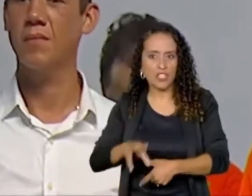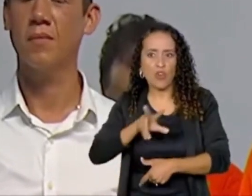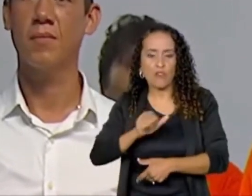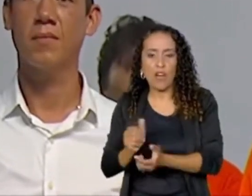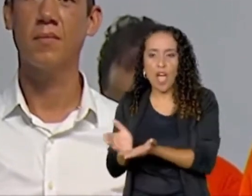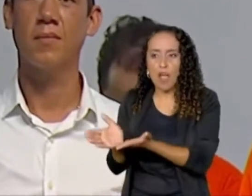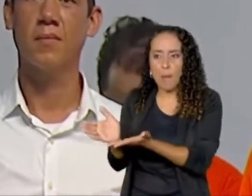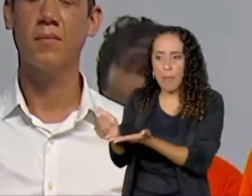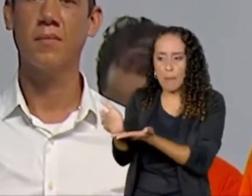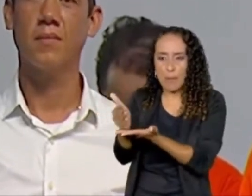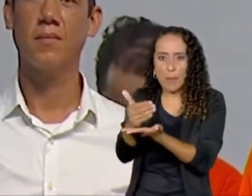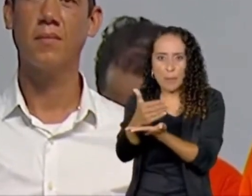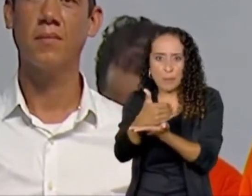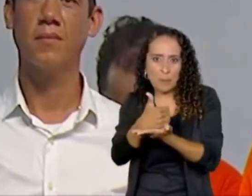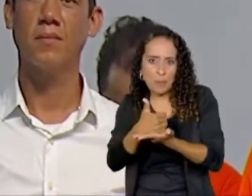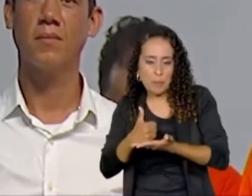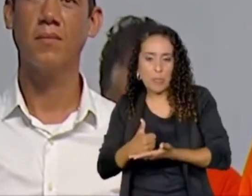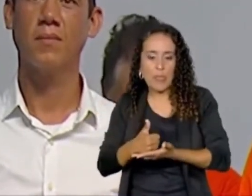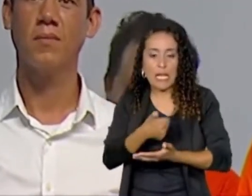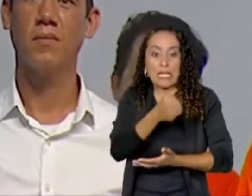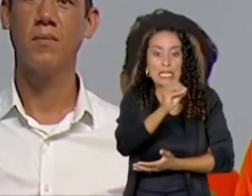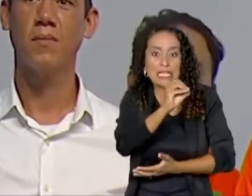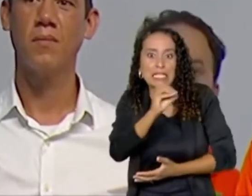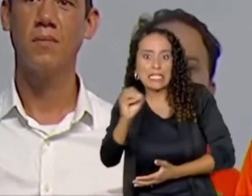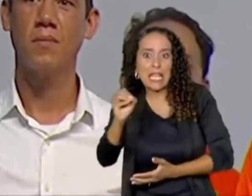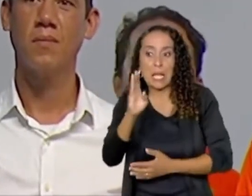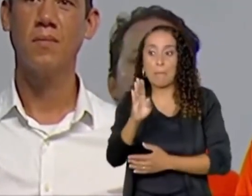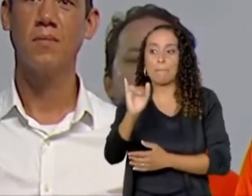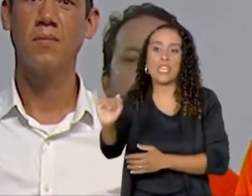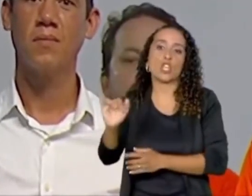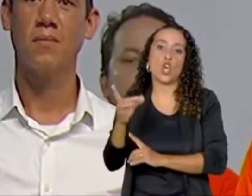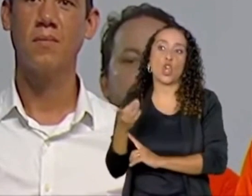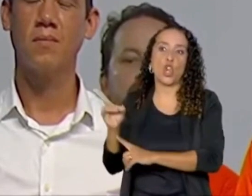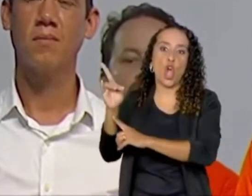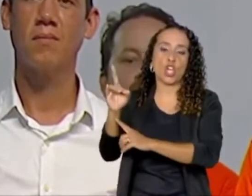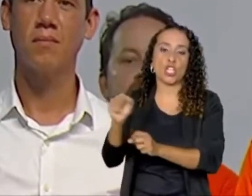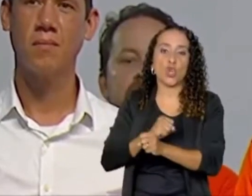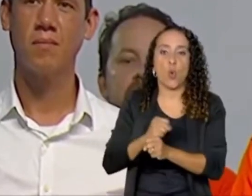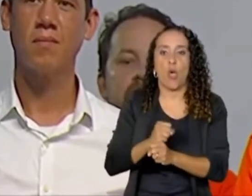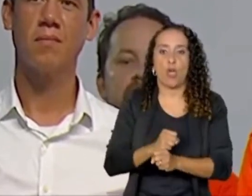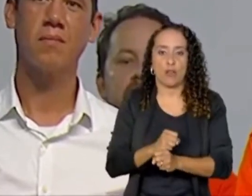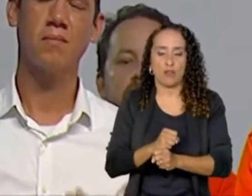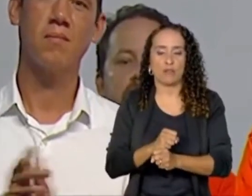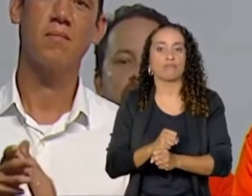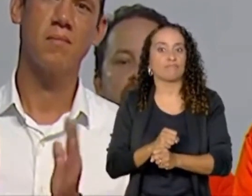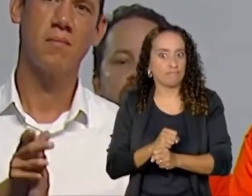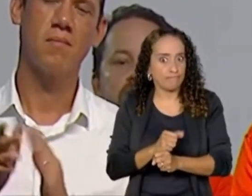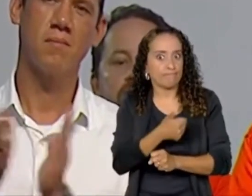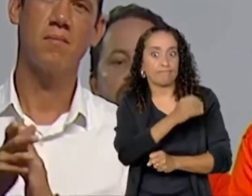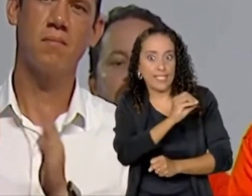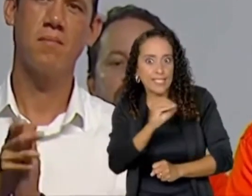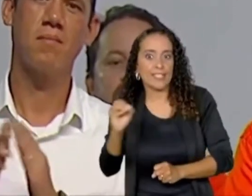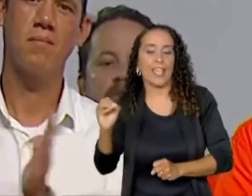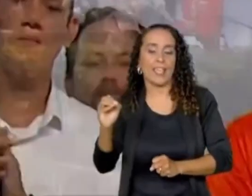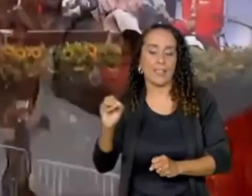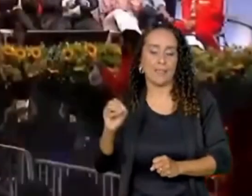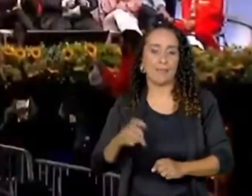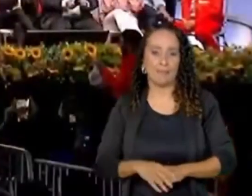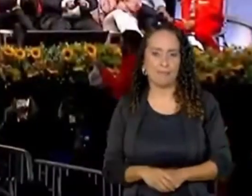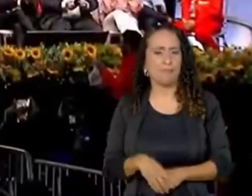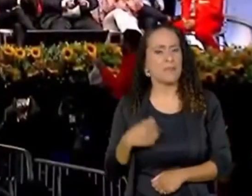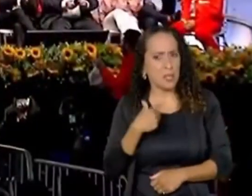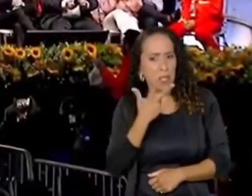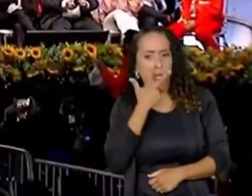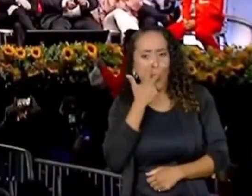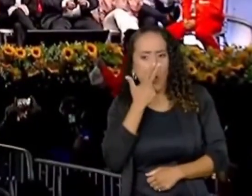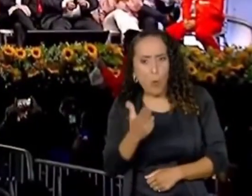faturar 100 bilhões de dólares por ano. 100. Eu acho